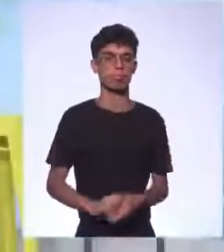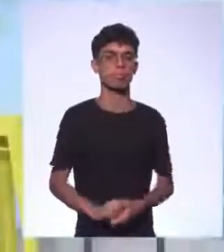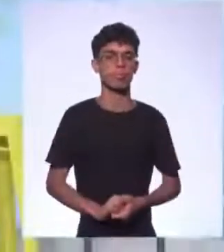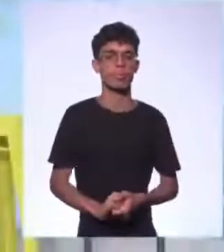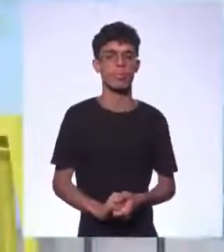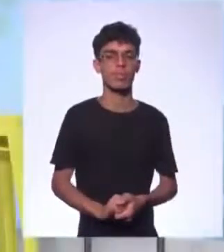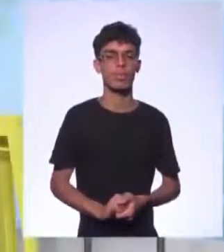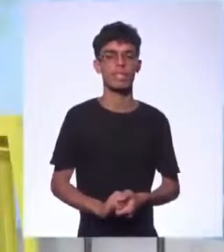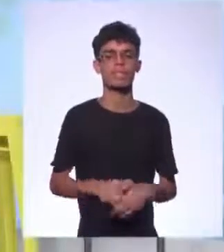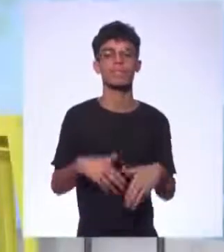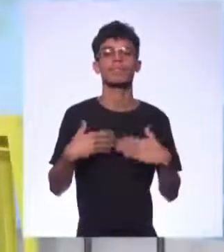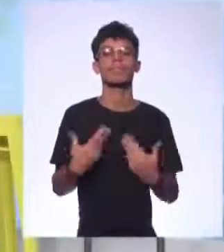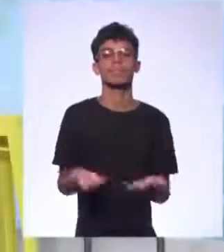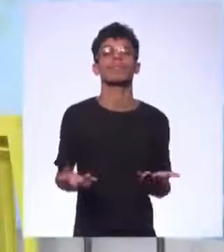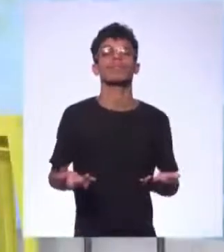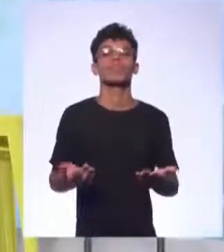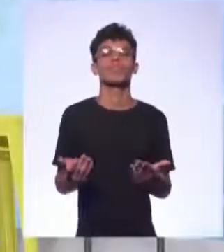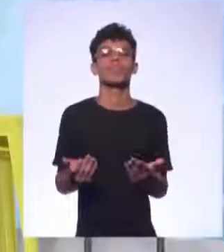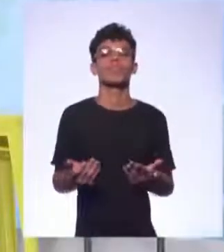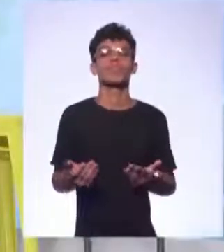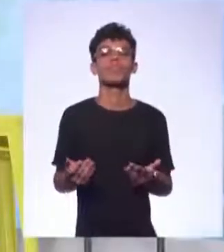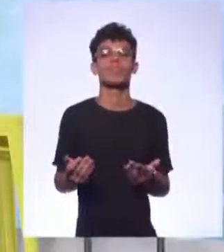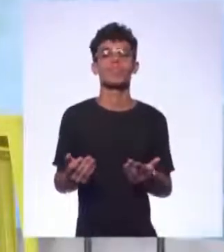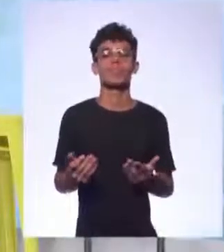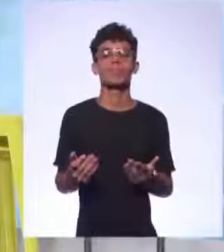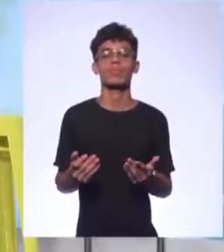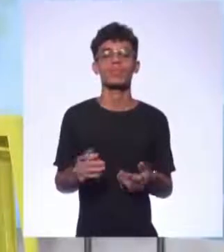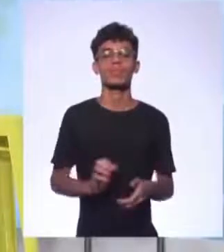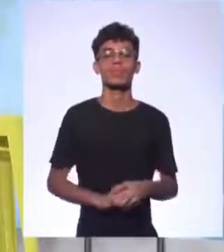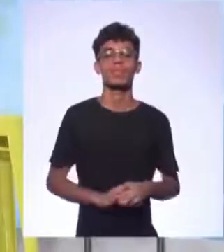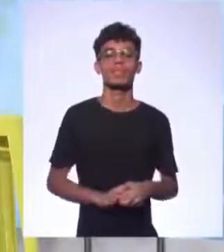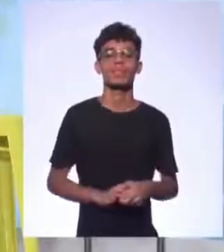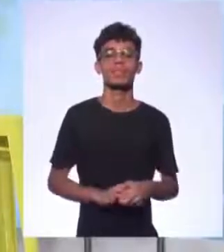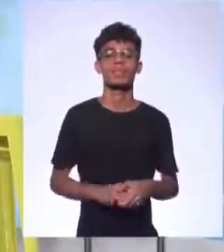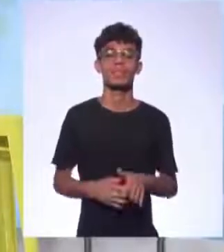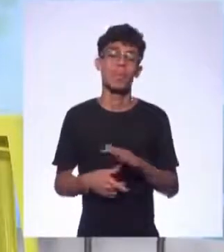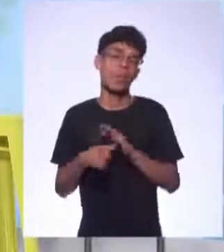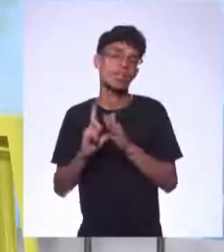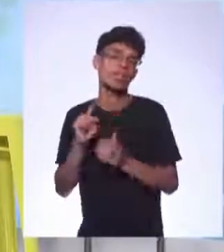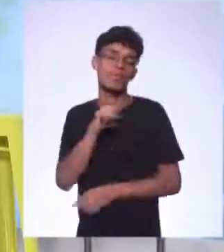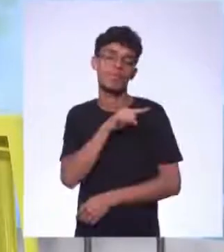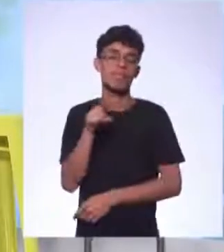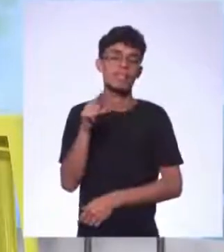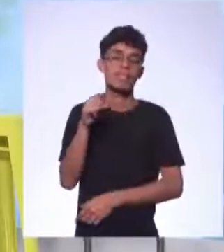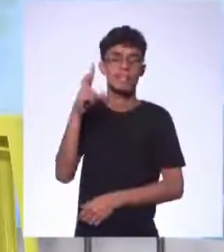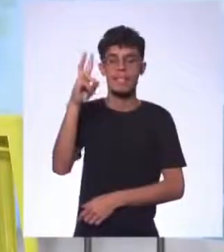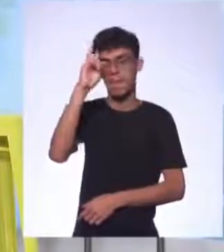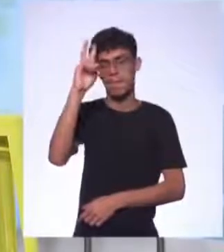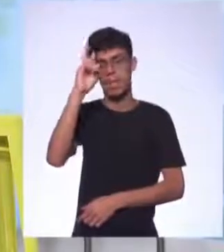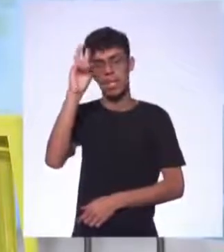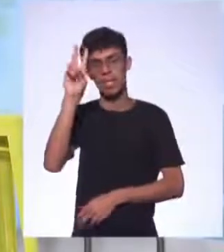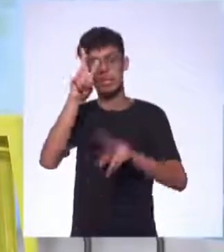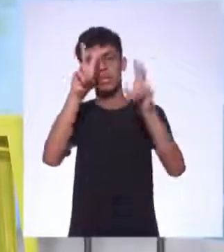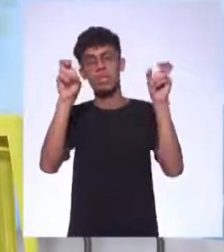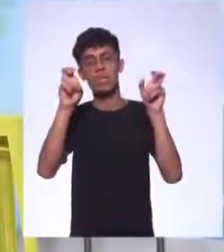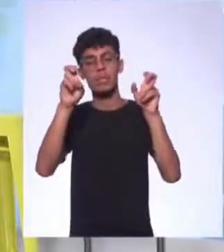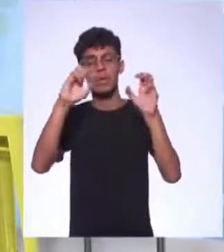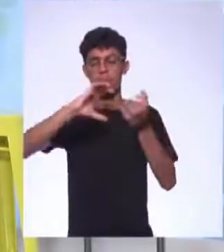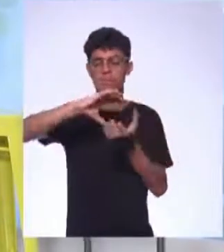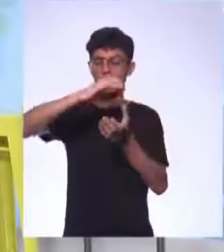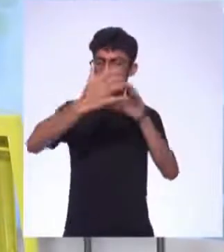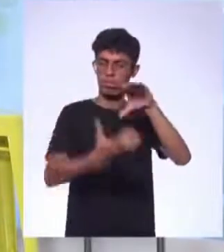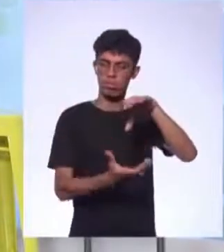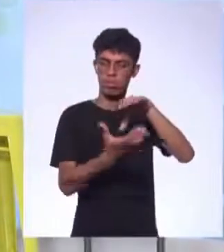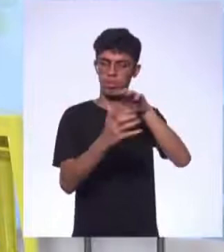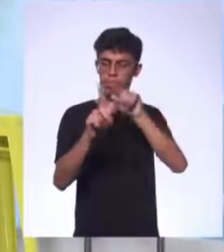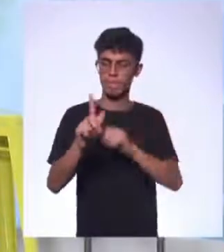aqui, né, só foi mais para voltar aí uma revisada sobre o aquecimento global. Nós